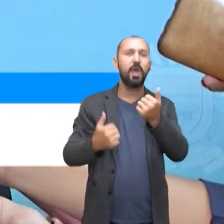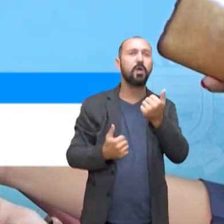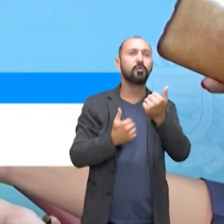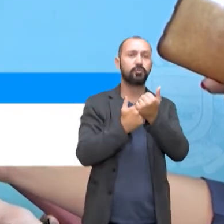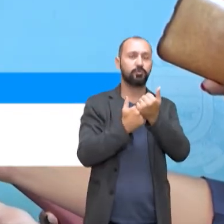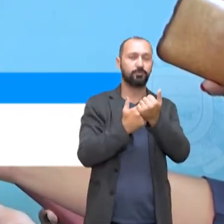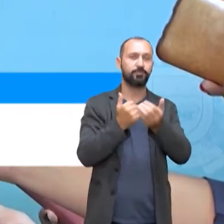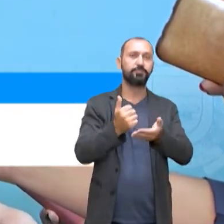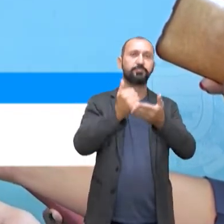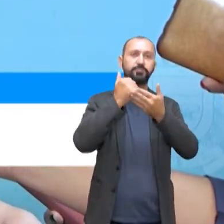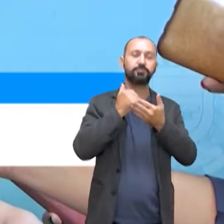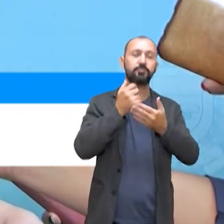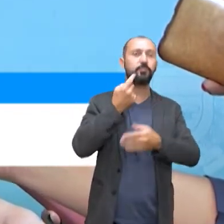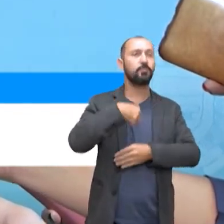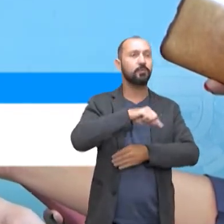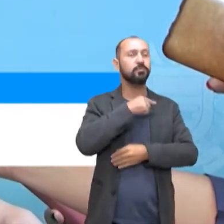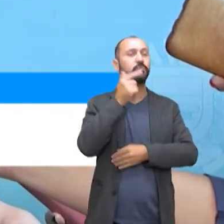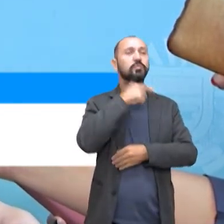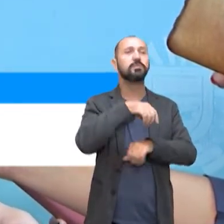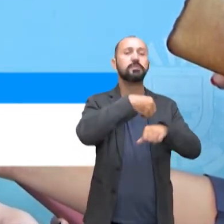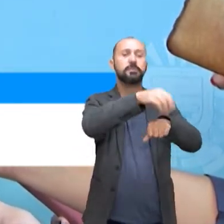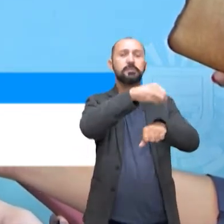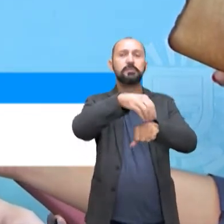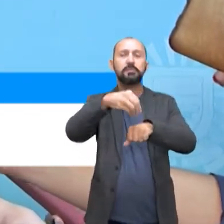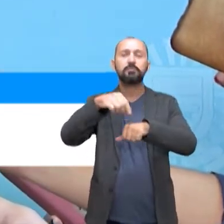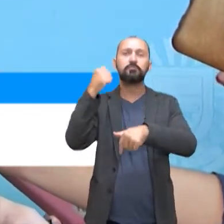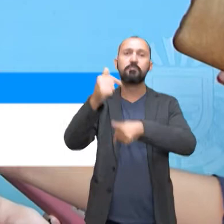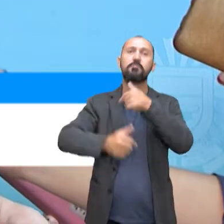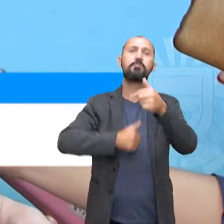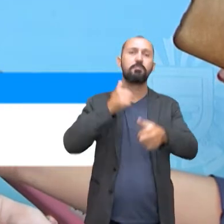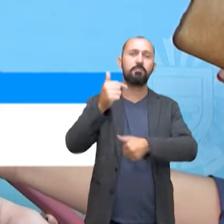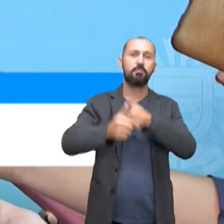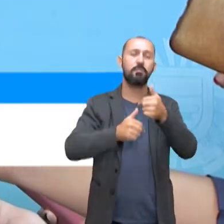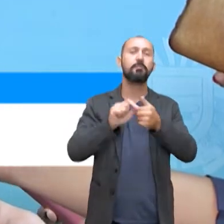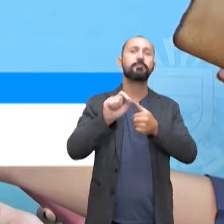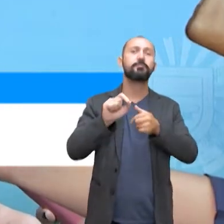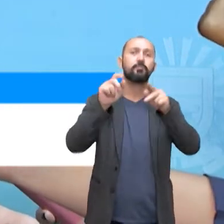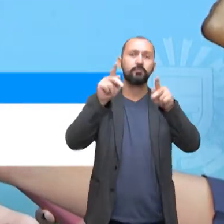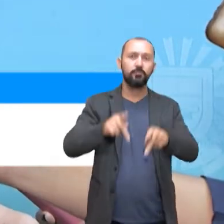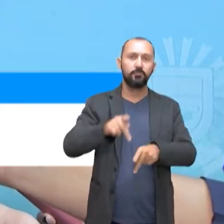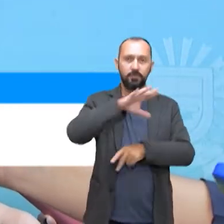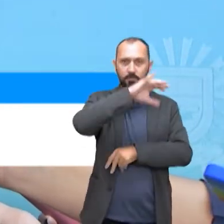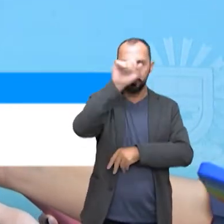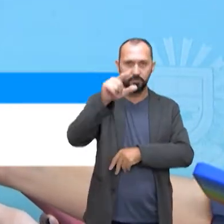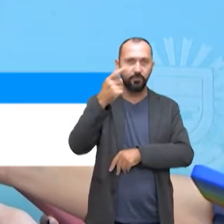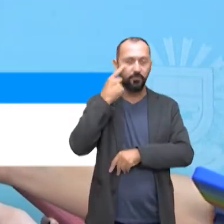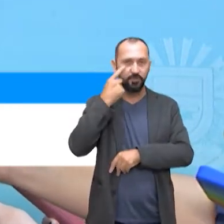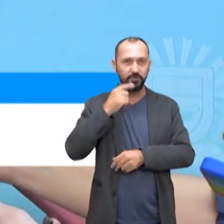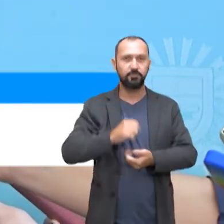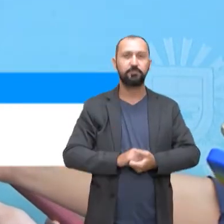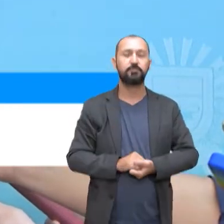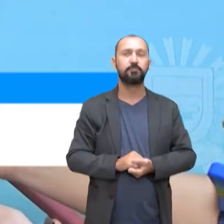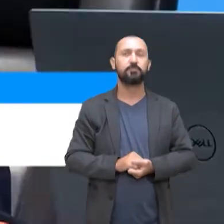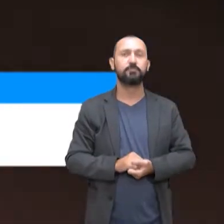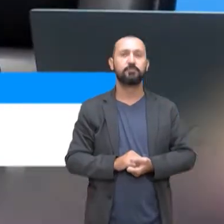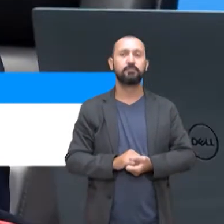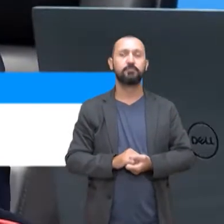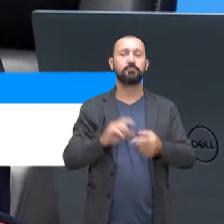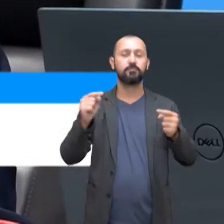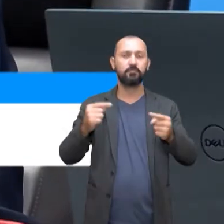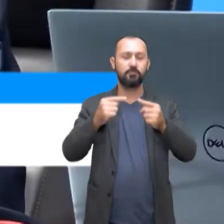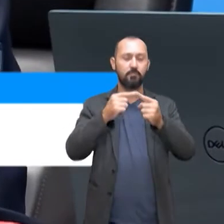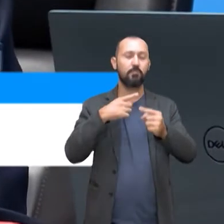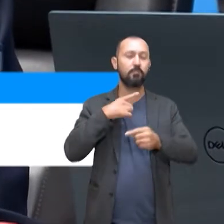imprensa que me ajuda aqui muito a gente poder colocar o nosso trabalho para que o povo do Mato Grosso do Sul veja.